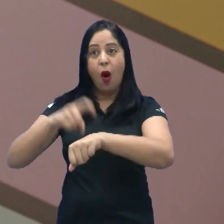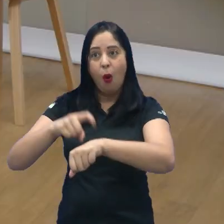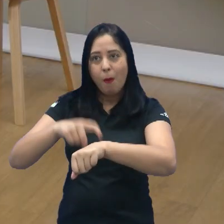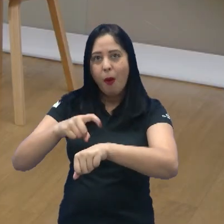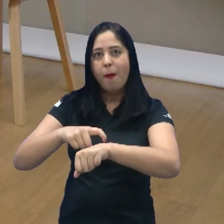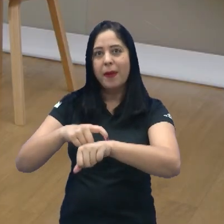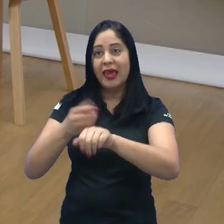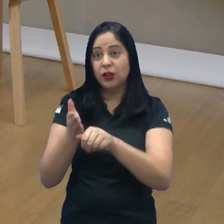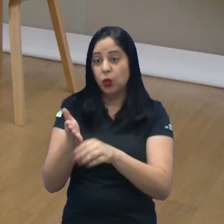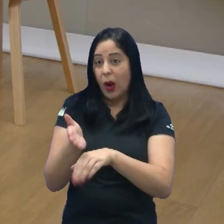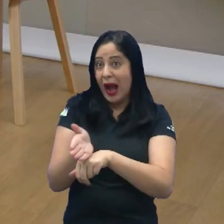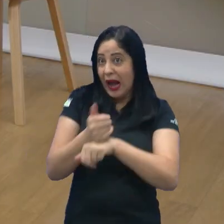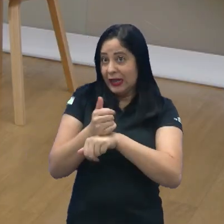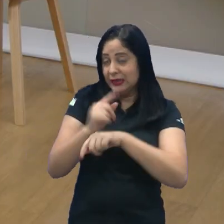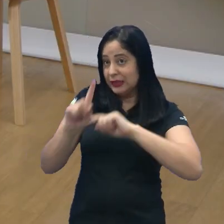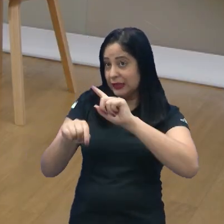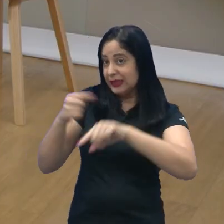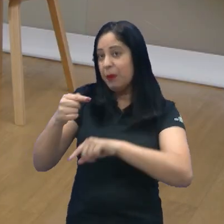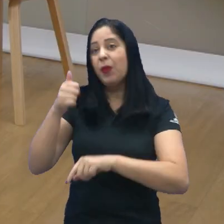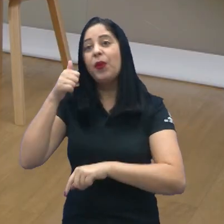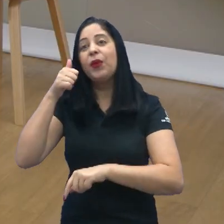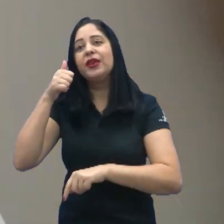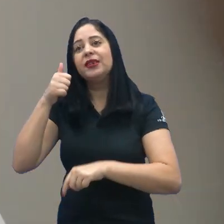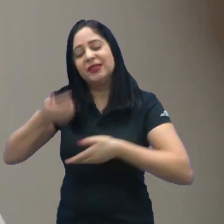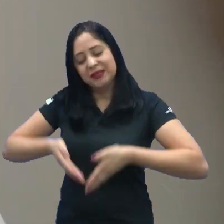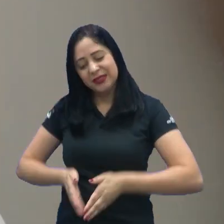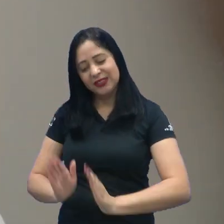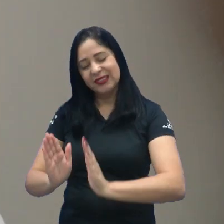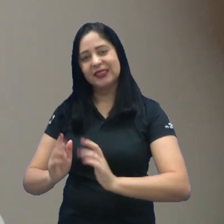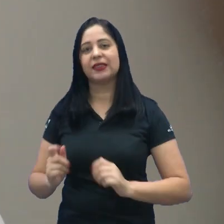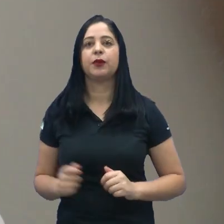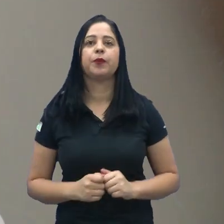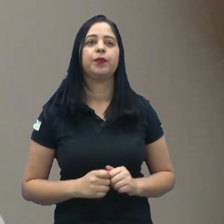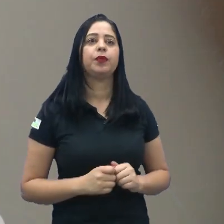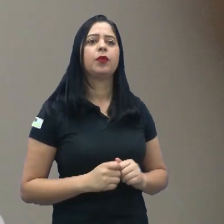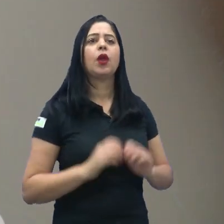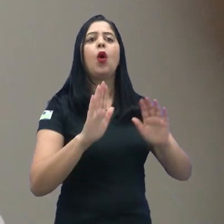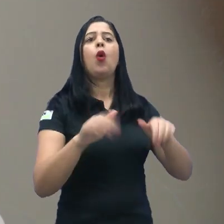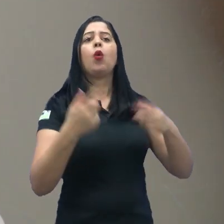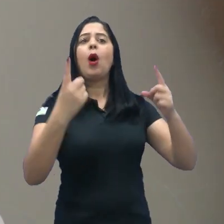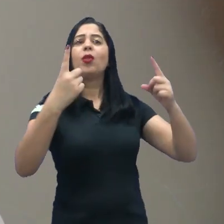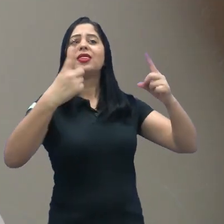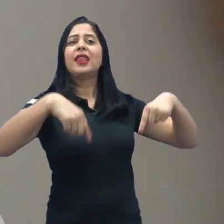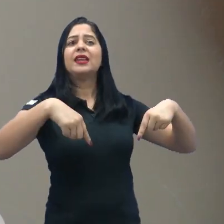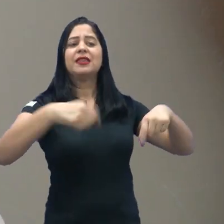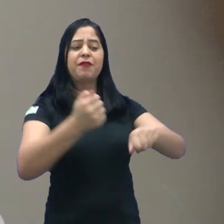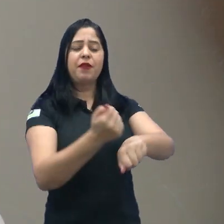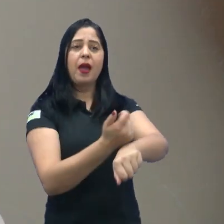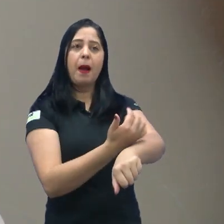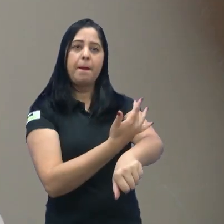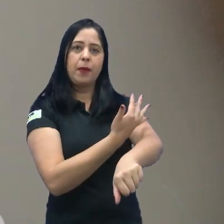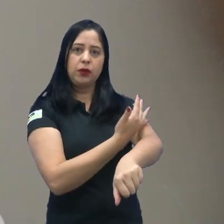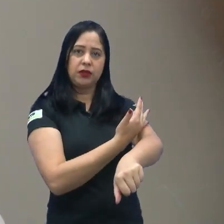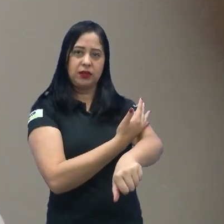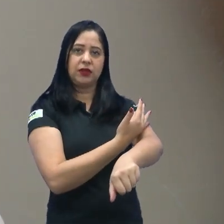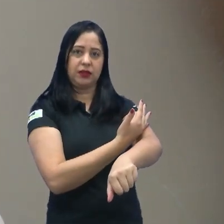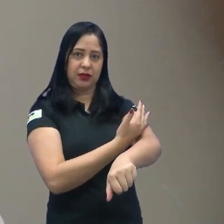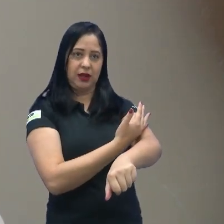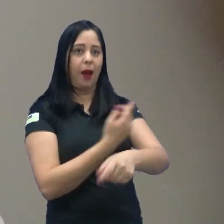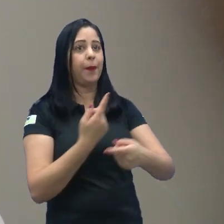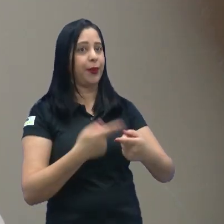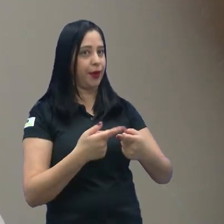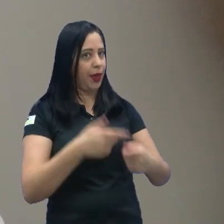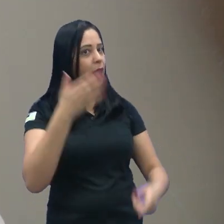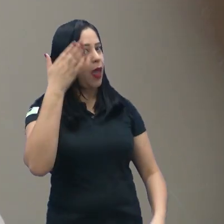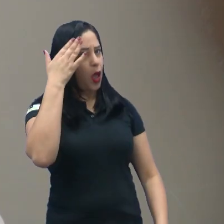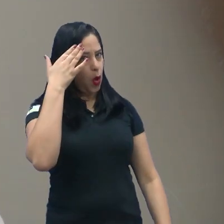ou pós-maternidade. Perfeito, muito bom. E quais são os principais desafios emocionais que atingem as mulheres? Porque nós sabemos que são